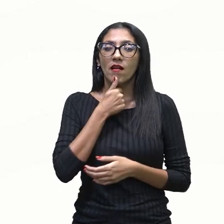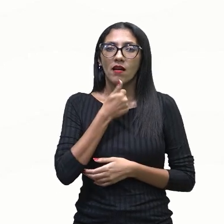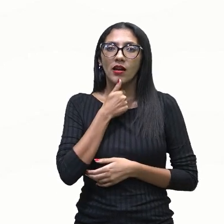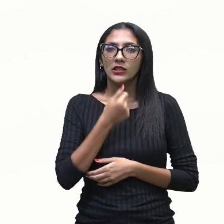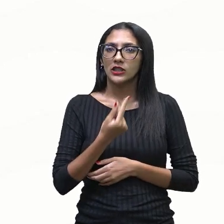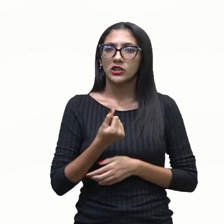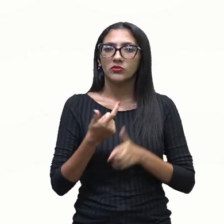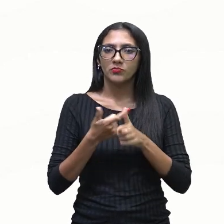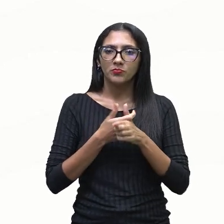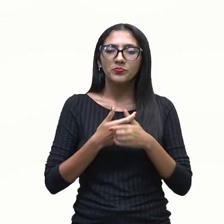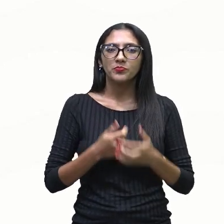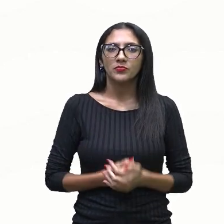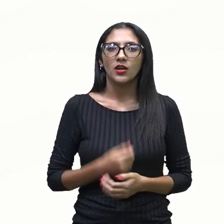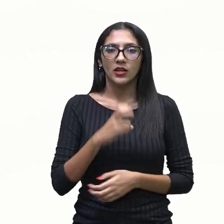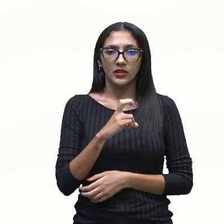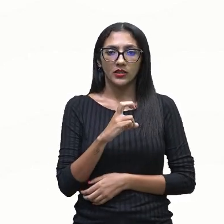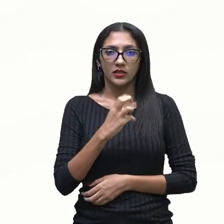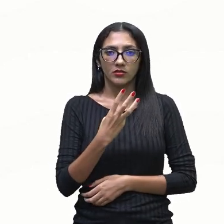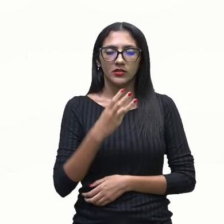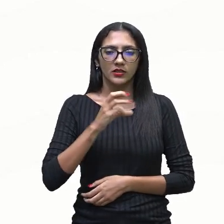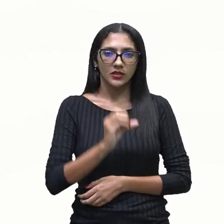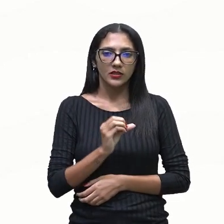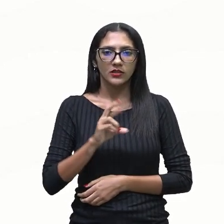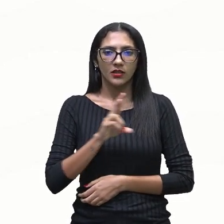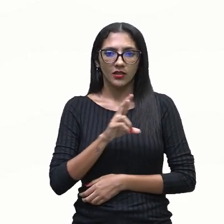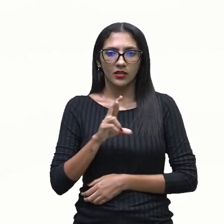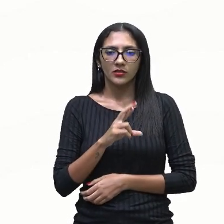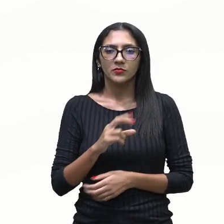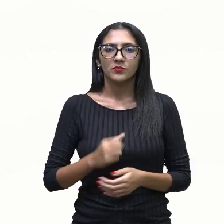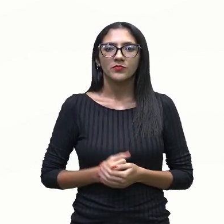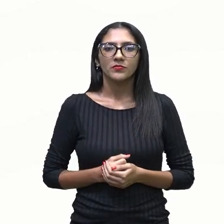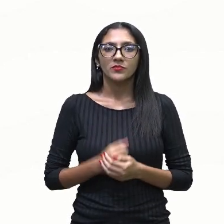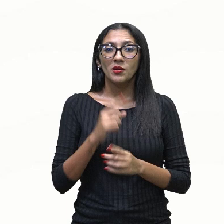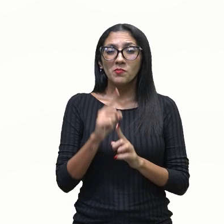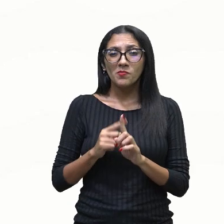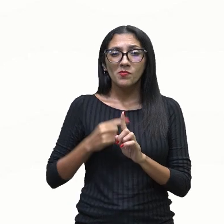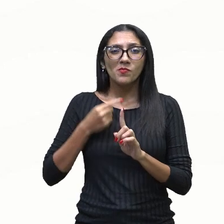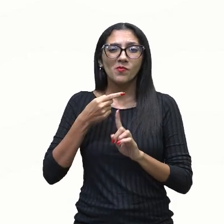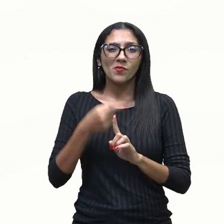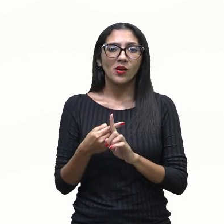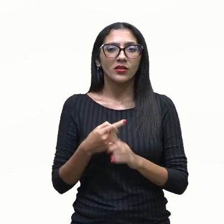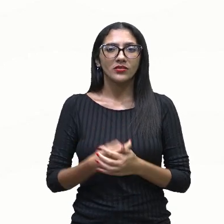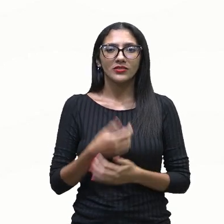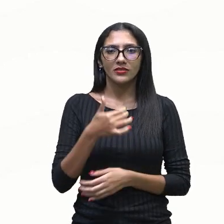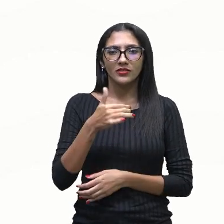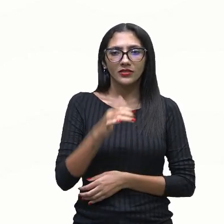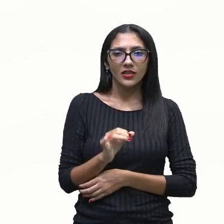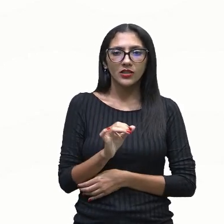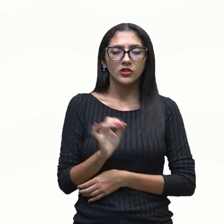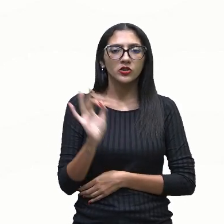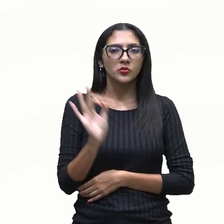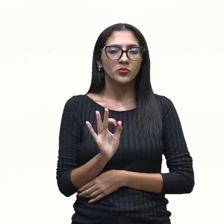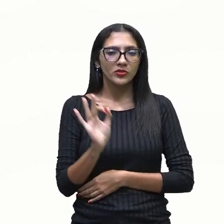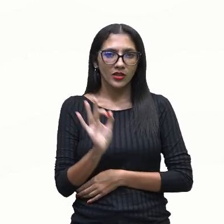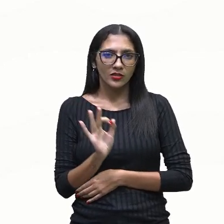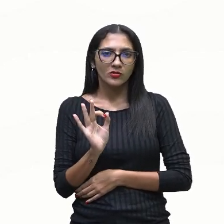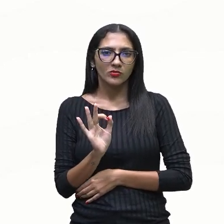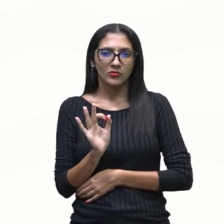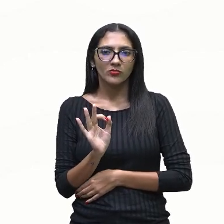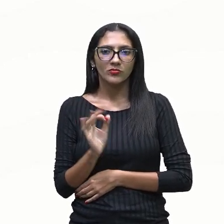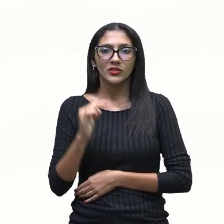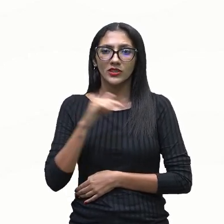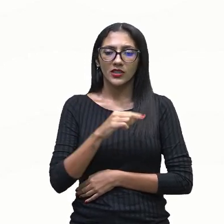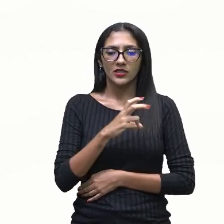os 530 mais 10% de